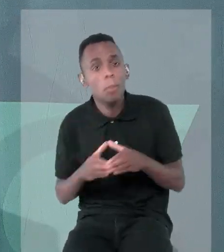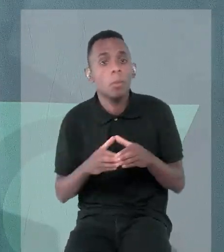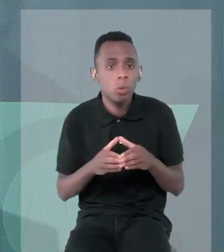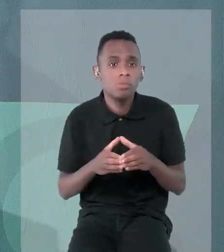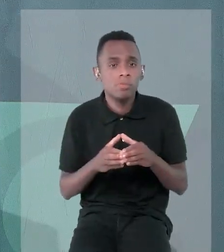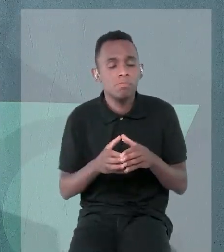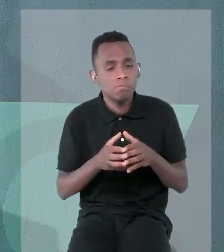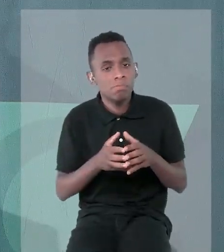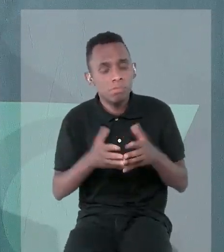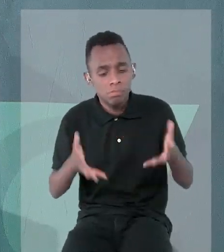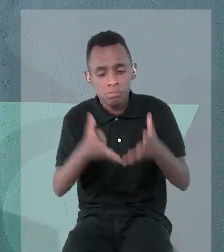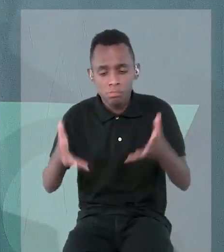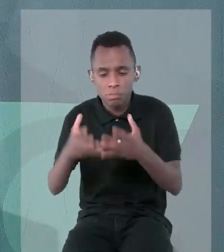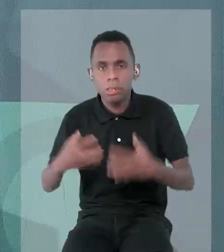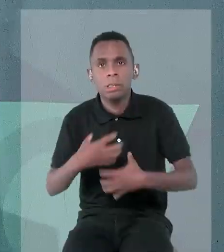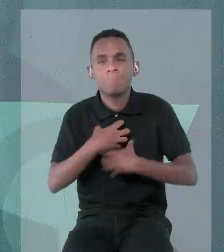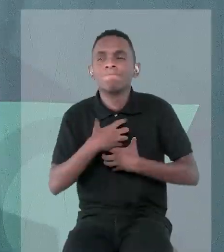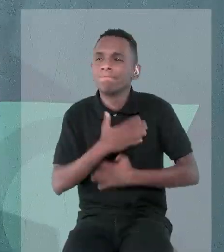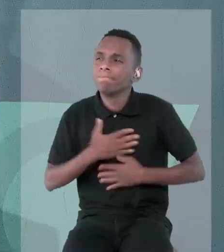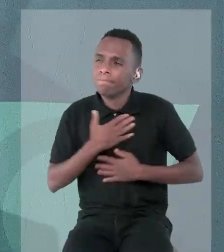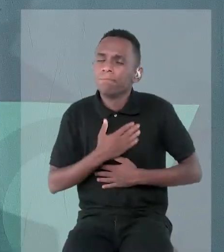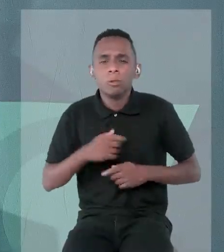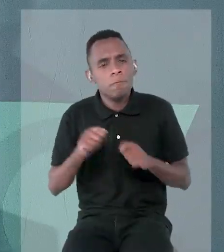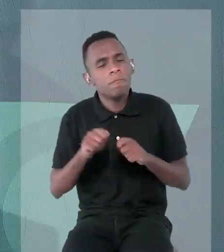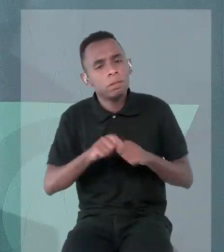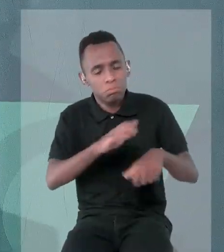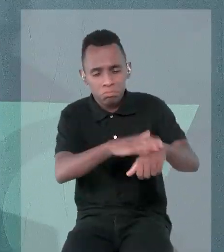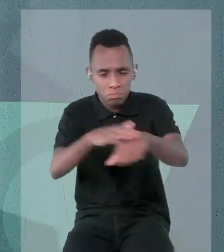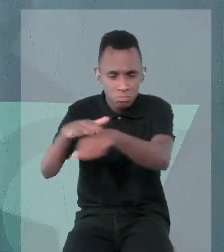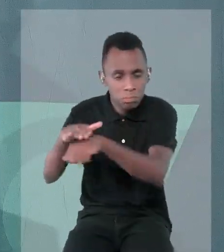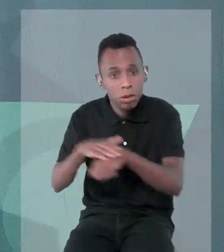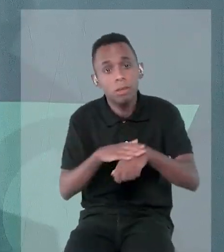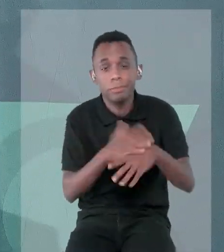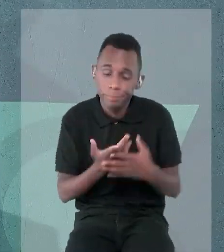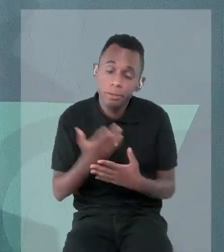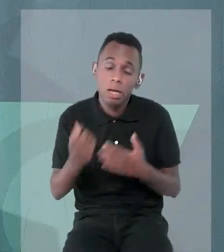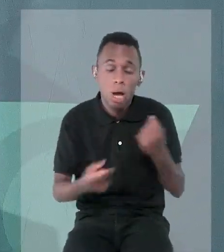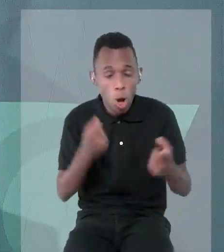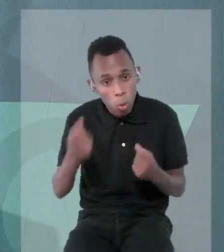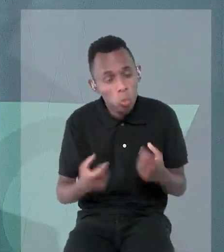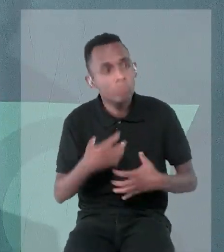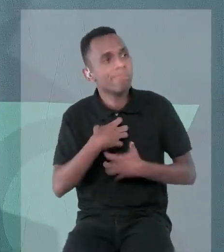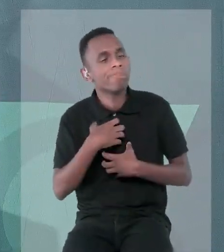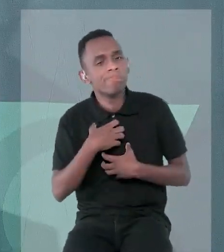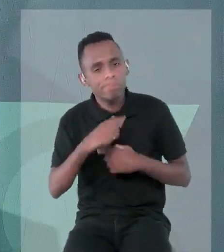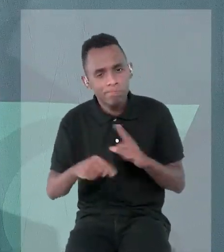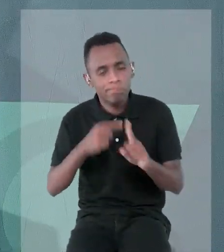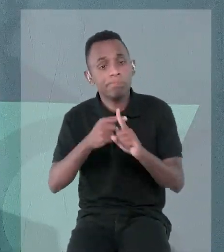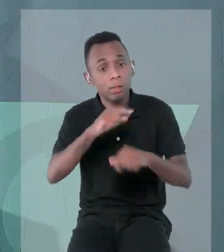vai fazer com que eles ganhem um prazer em fazer isso, ou alguns deles, pelo menos, né? E que eles sejam